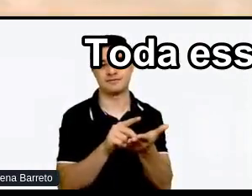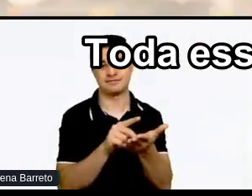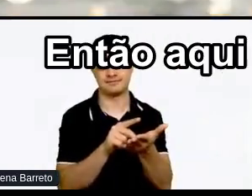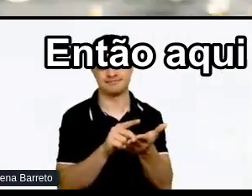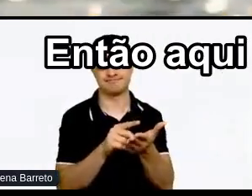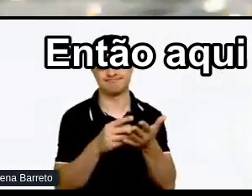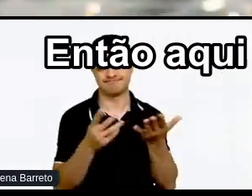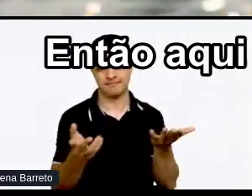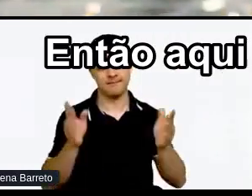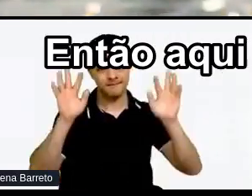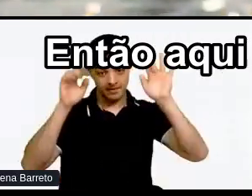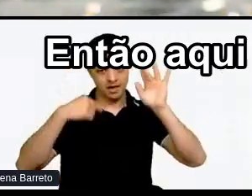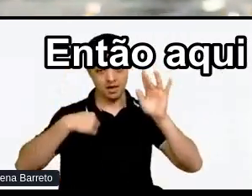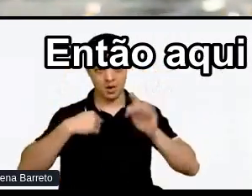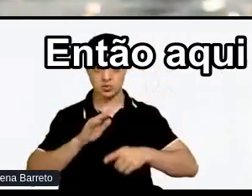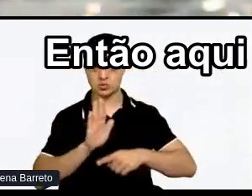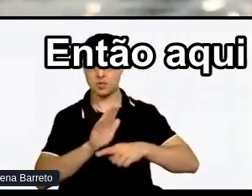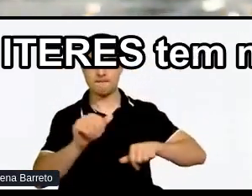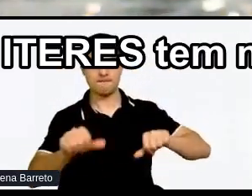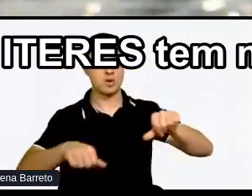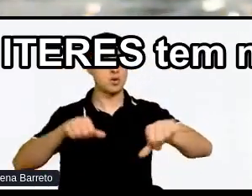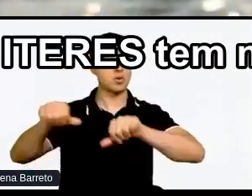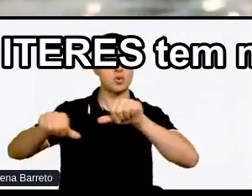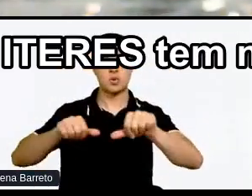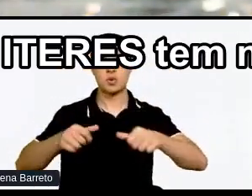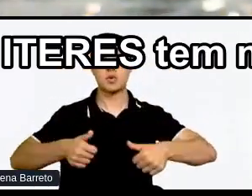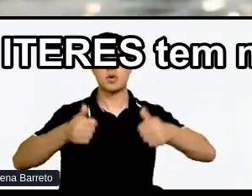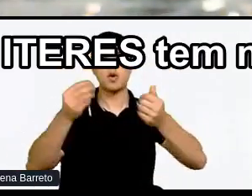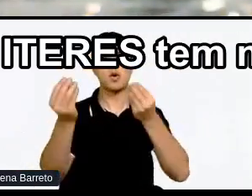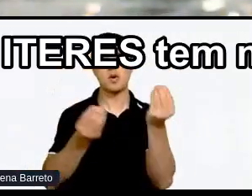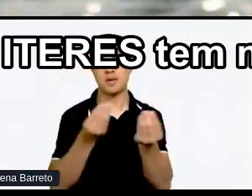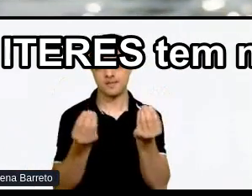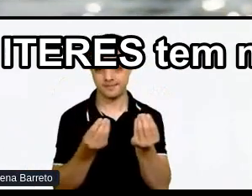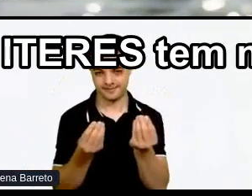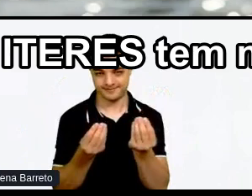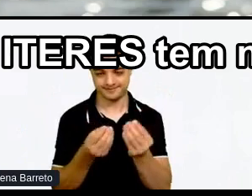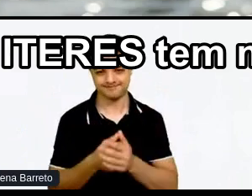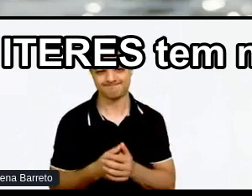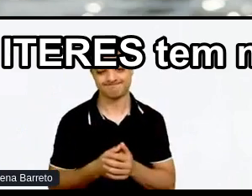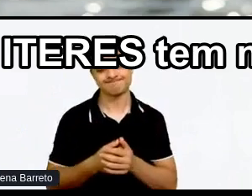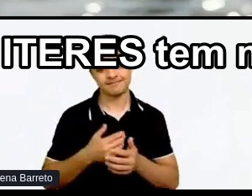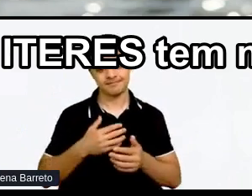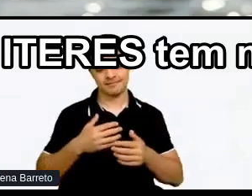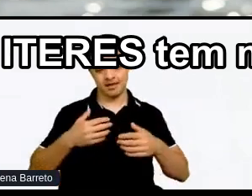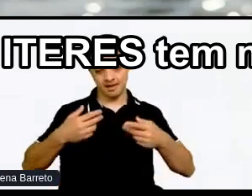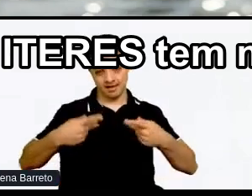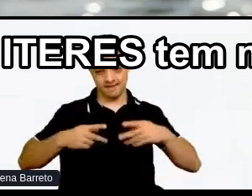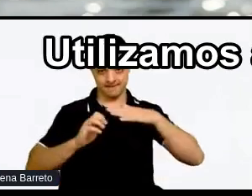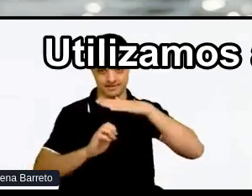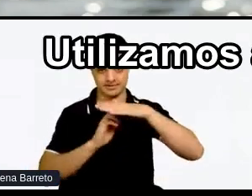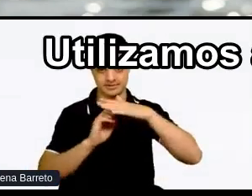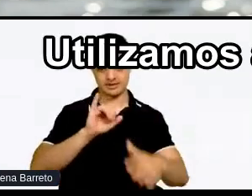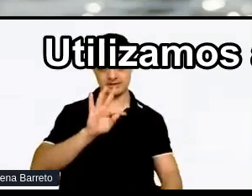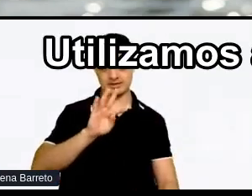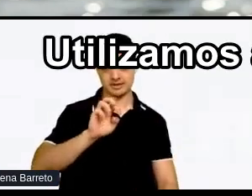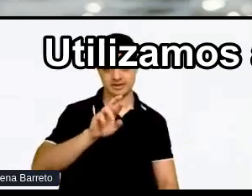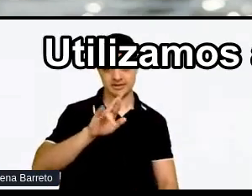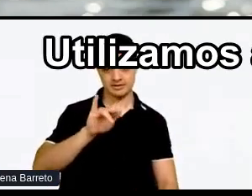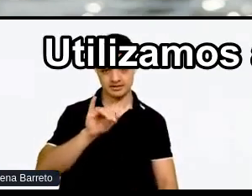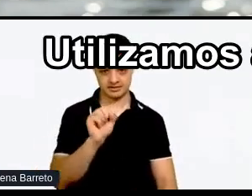história. Então, aqui para fechar, a Iteris tem muito esse tema,